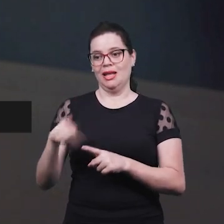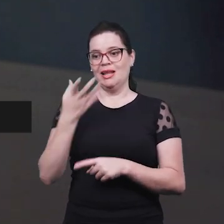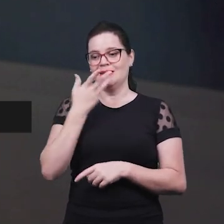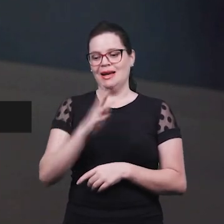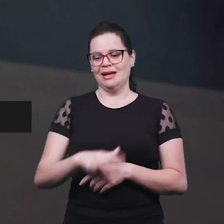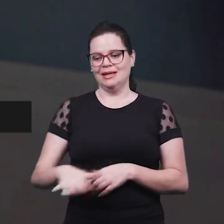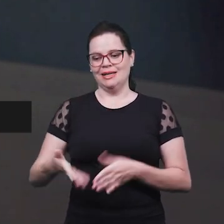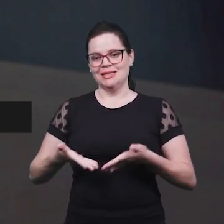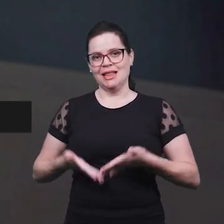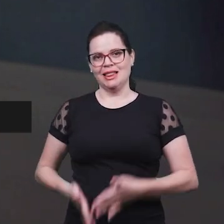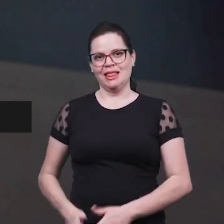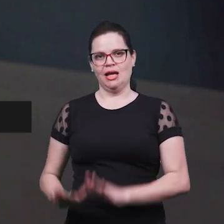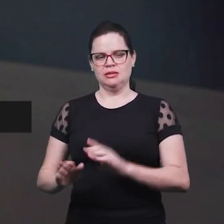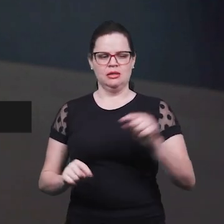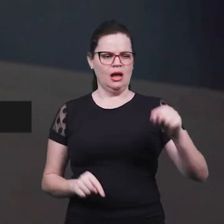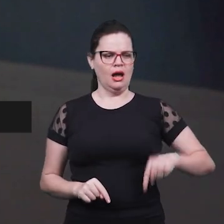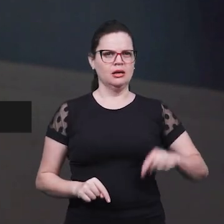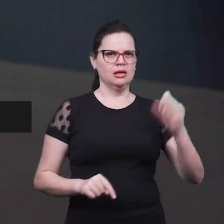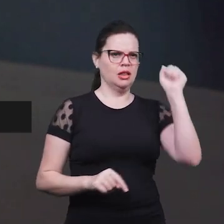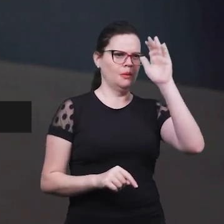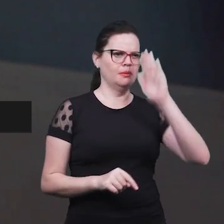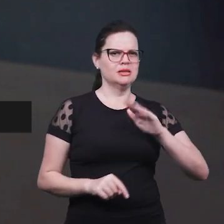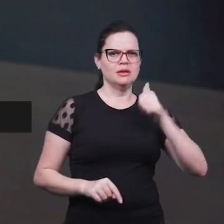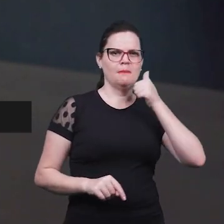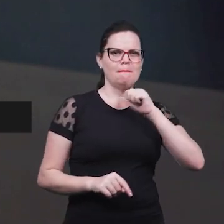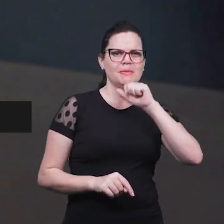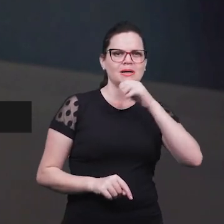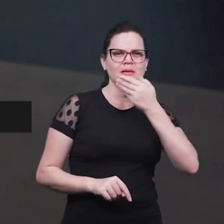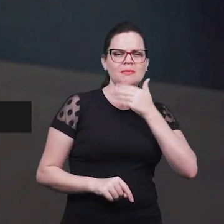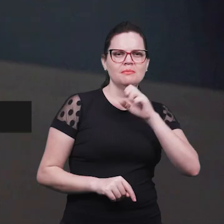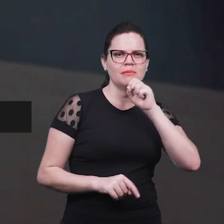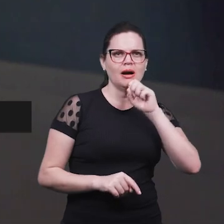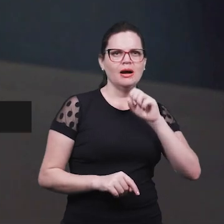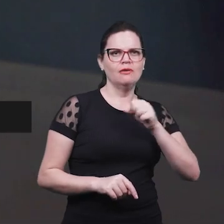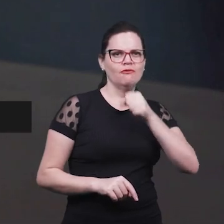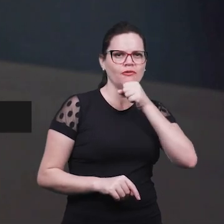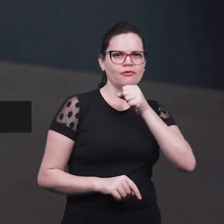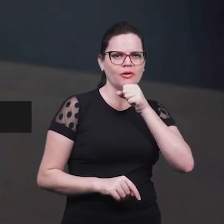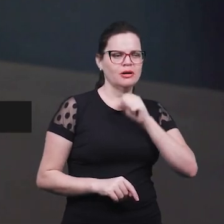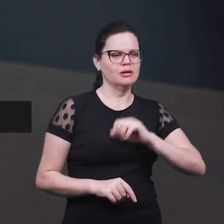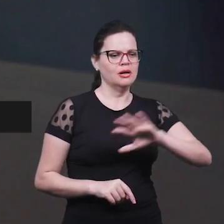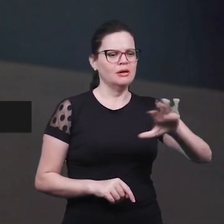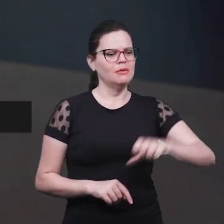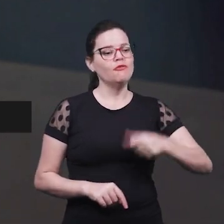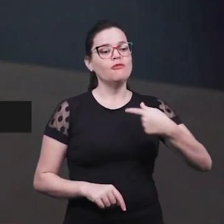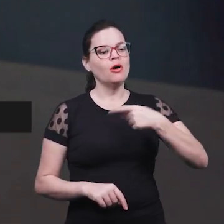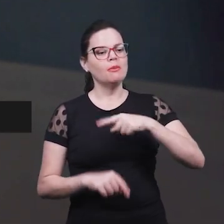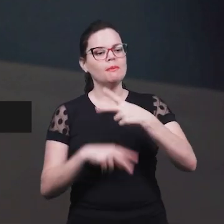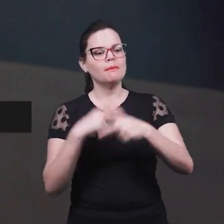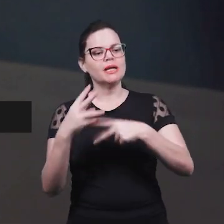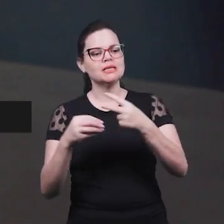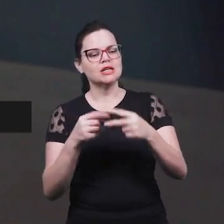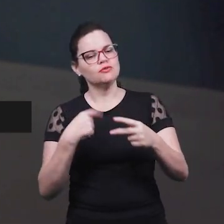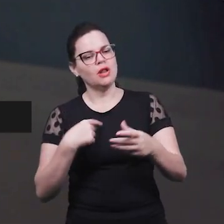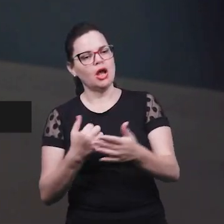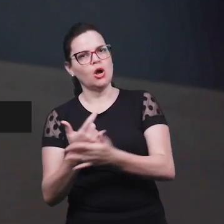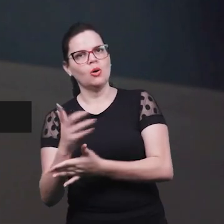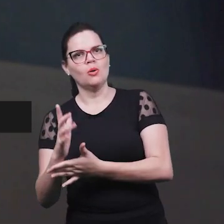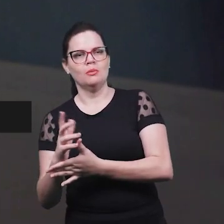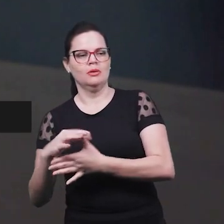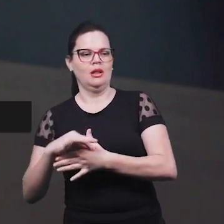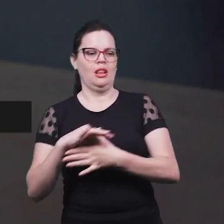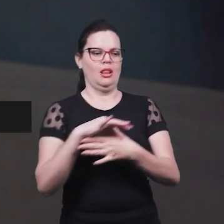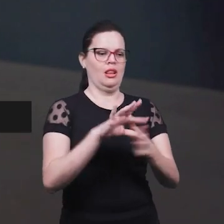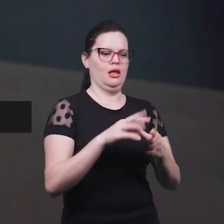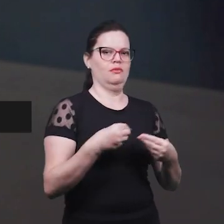os pais, os avós, os tios, a família, os amigos fazem o quê? Vão lá na loja de presente, compra um presente e leva para